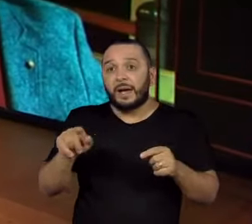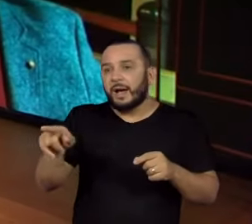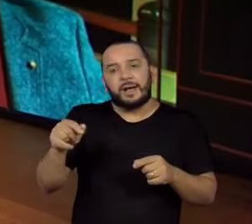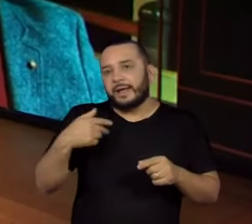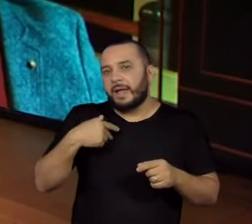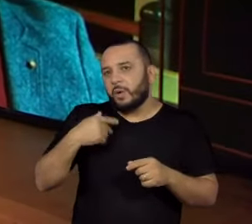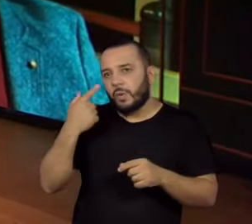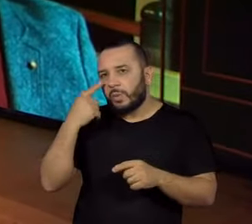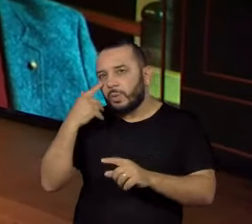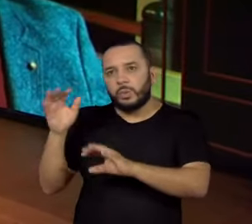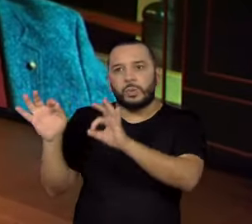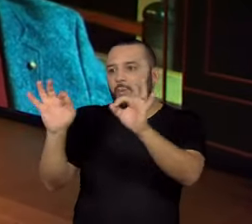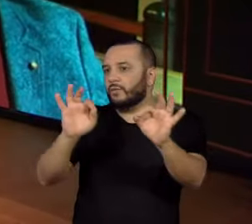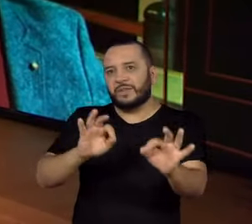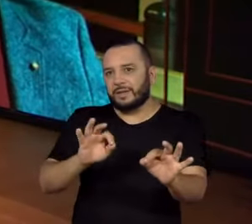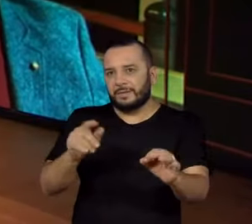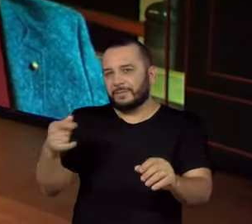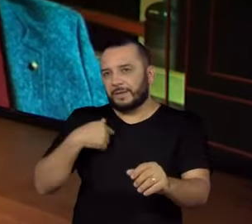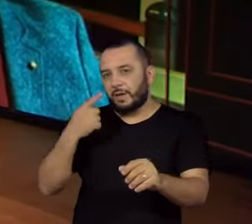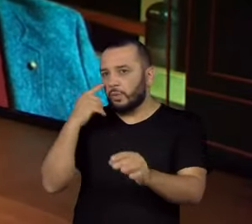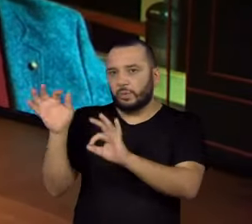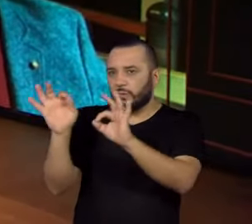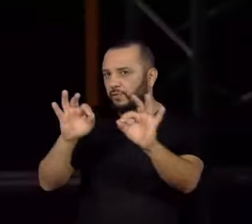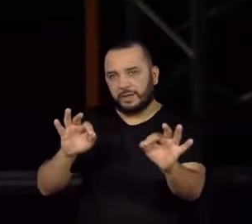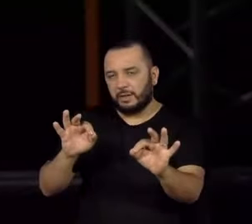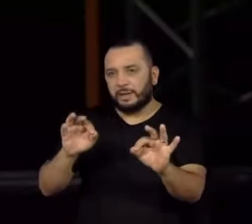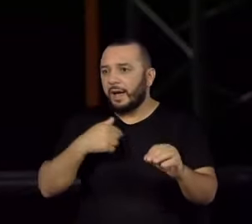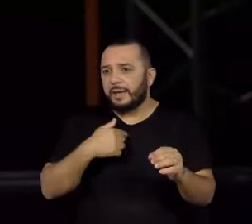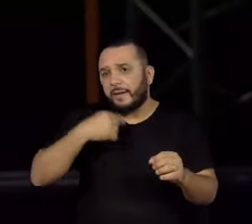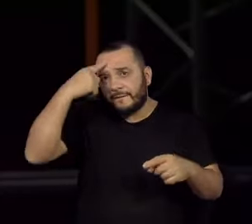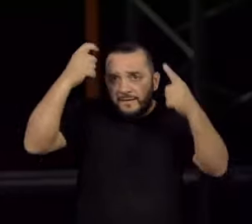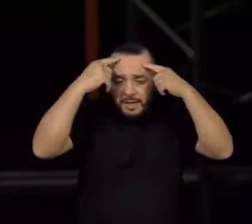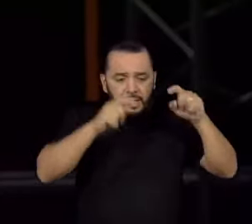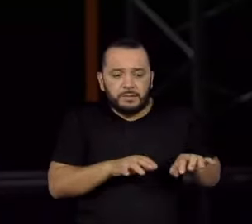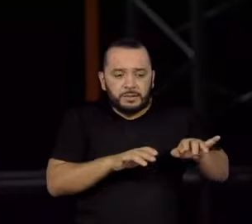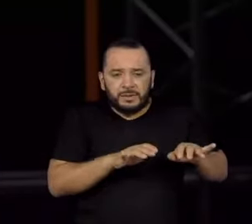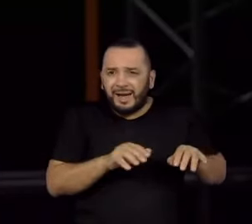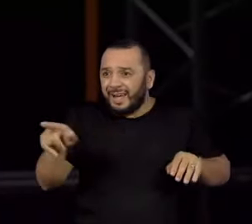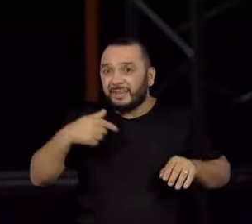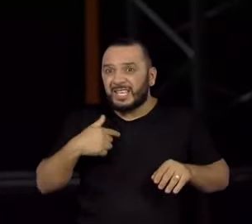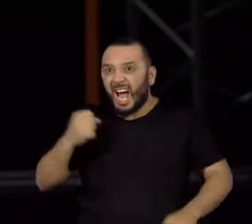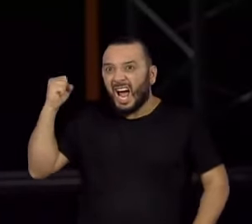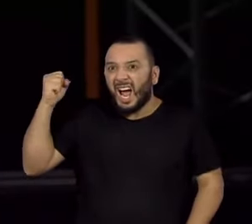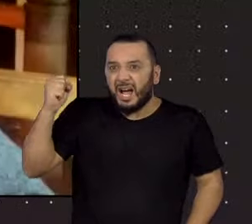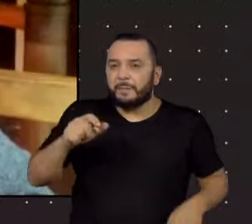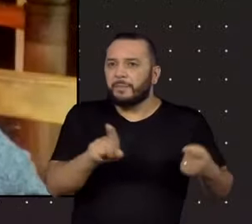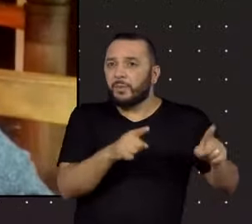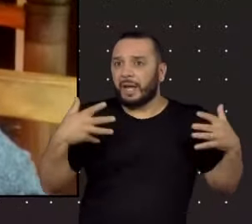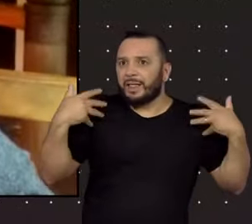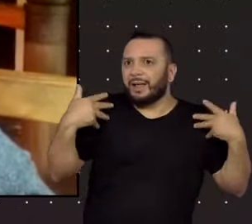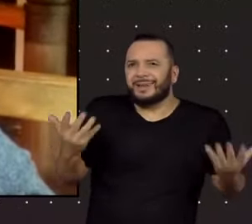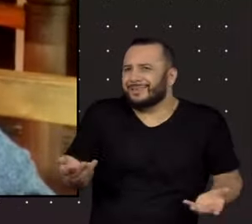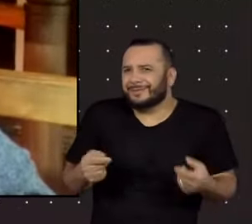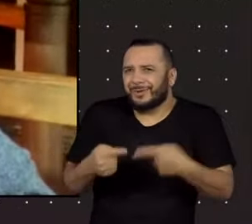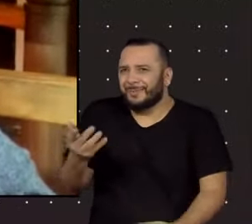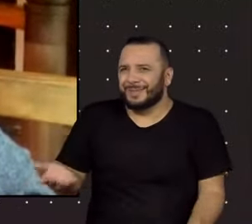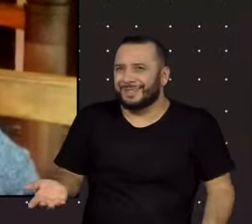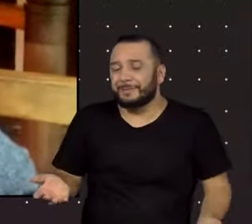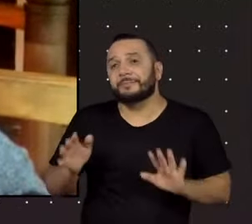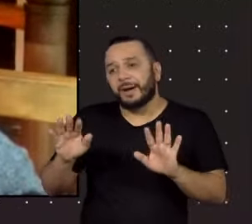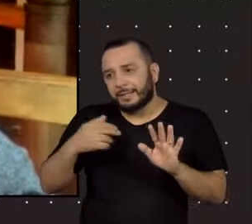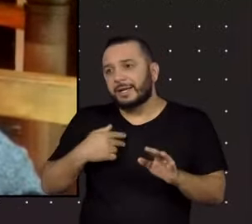que eu ganhei, inclusive, o prêmio de trilha sonora em Gramado, curiosamente, né? Aqui em São Paulo, eu ganhei o prêmio de melhor ator, porque eu fiz